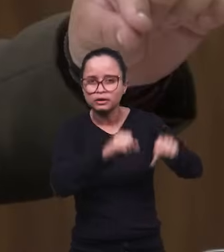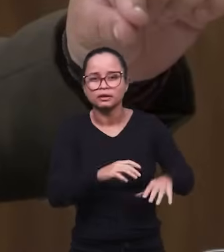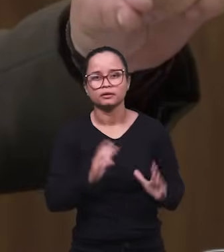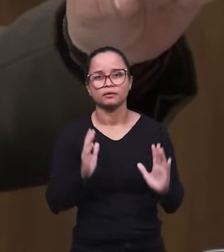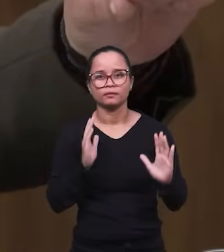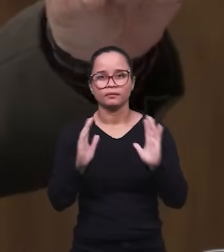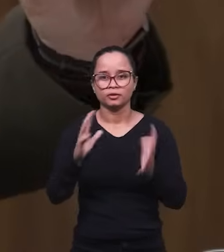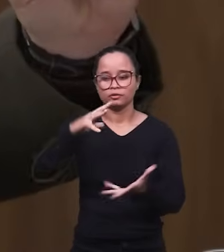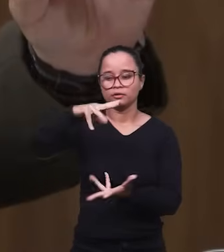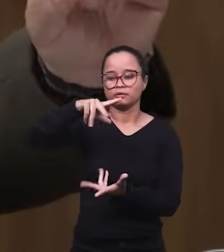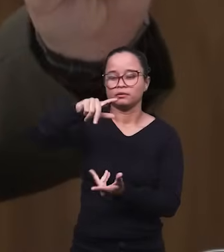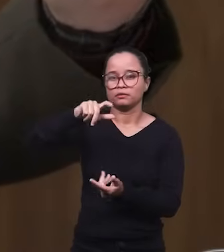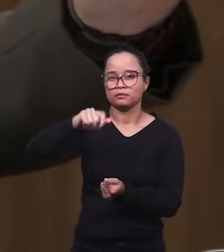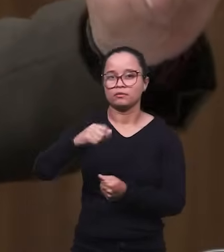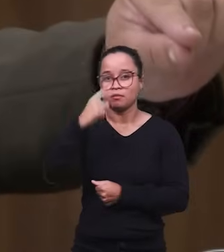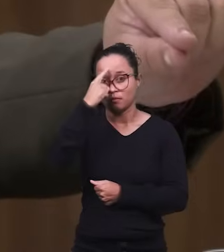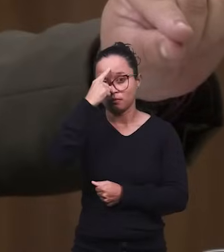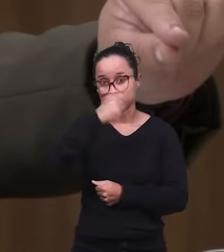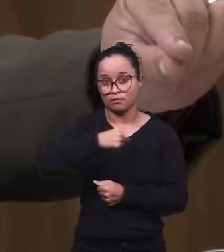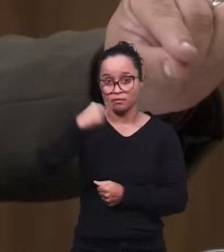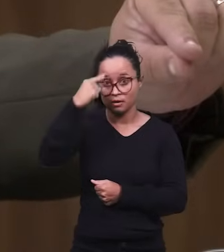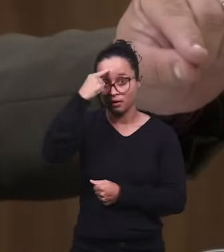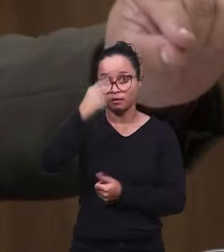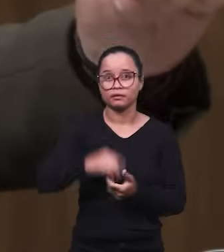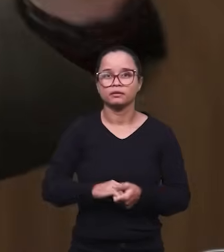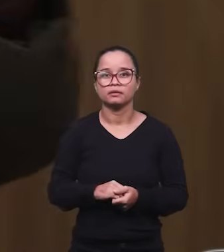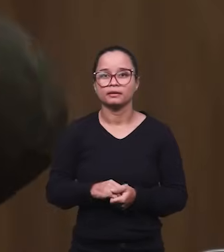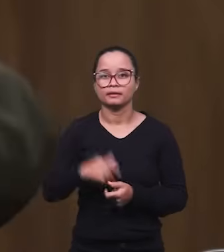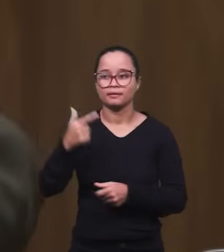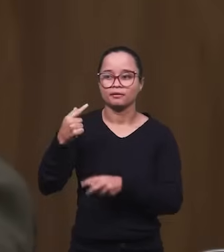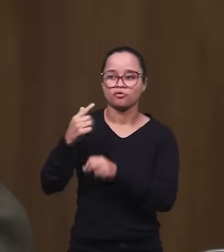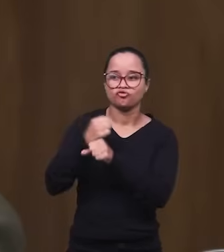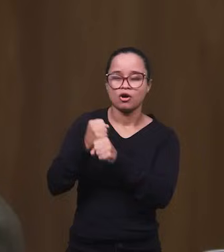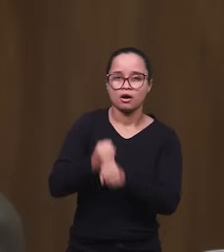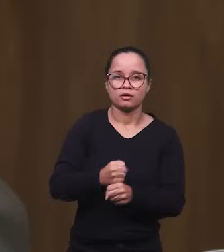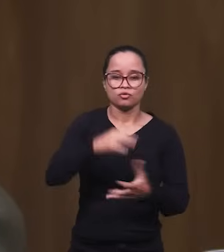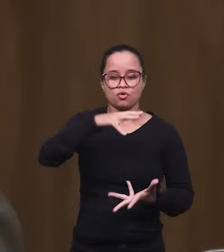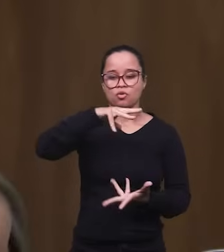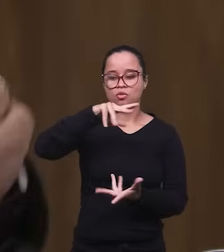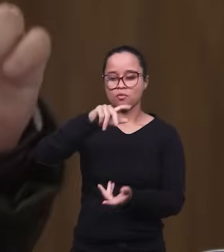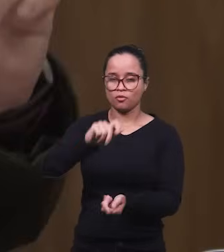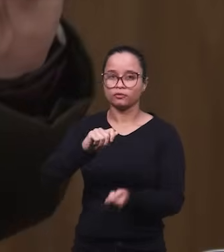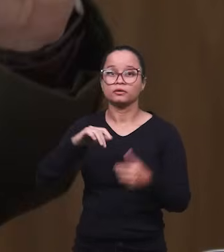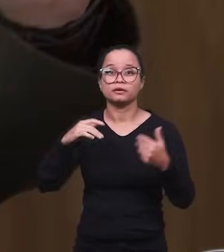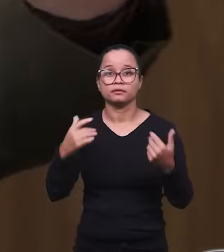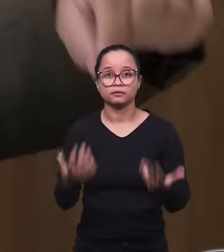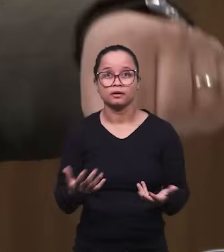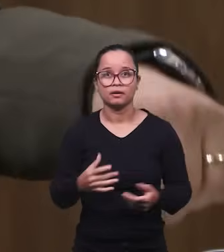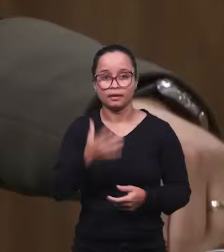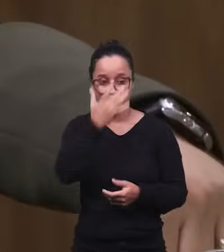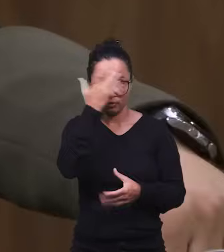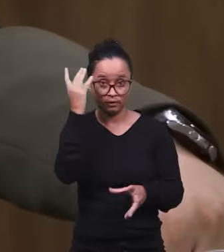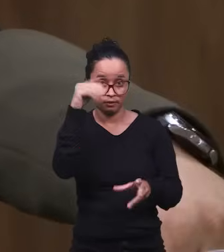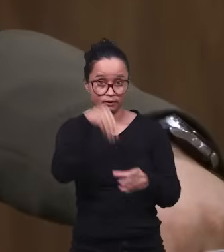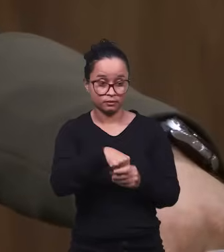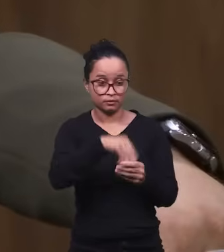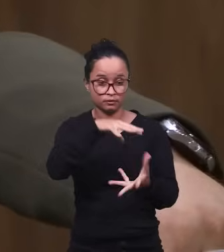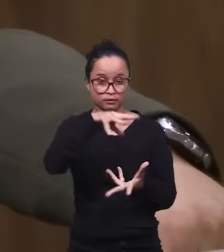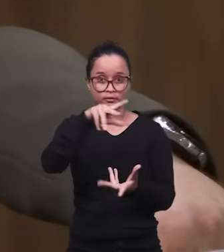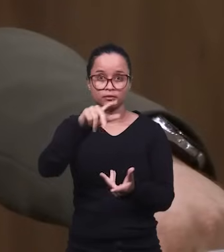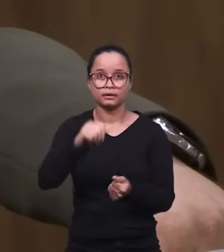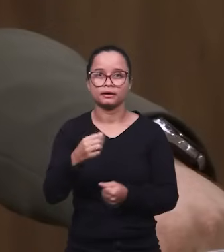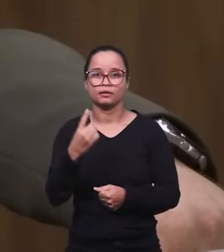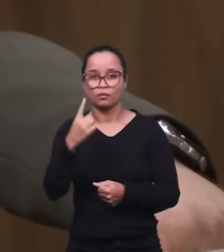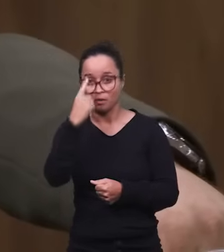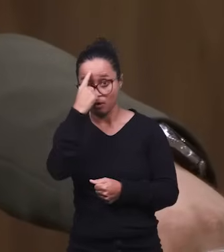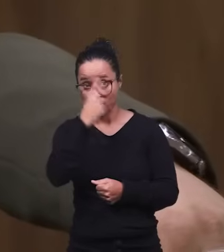tempo naquele planeta, um exemplo, 1 hora naquele planeta equivale a 7 anos na Terra. Ou seja, a pessoa que está dentro daquele planeta, ele passa